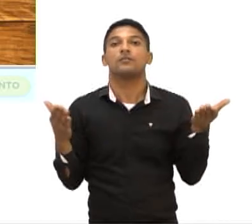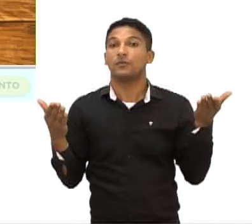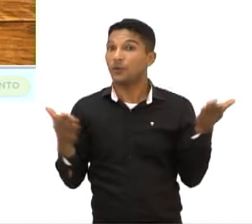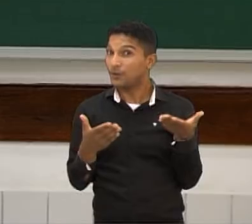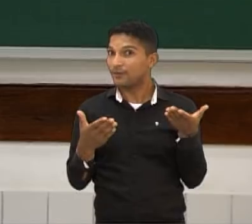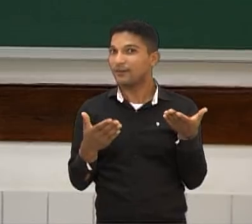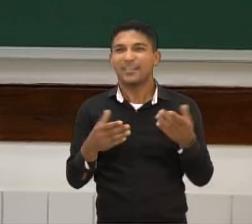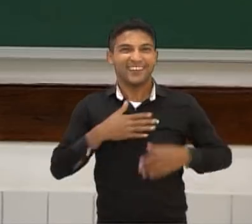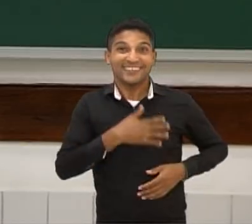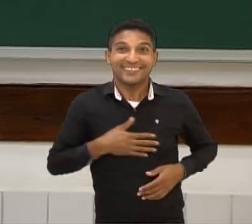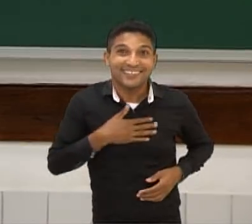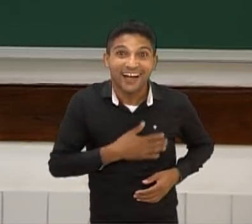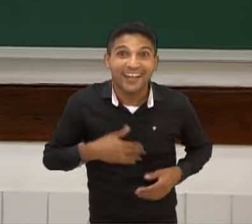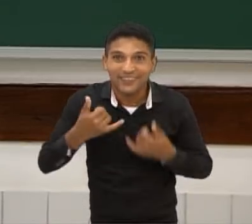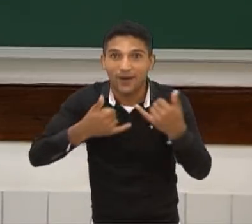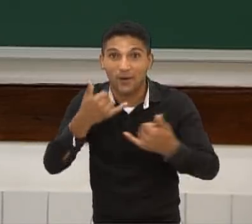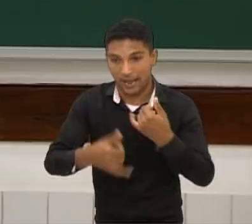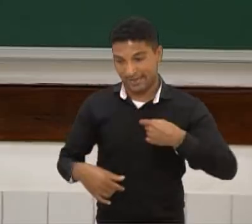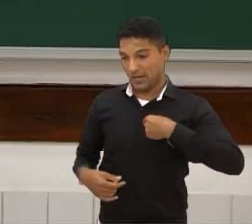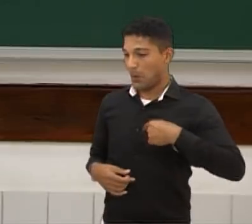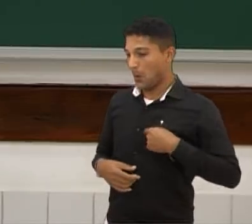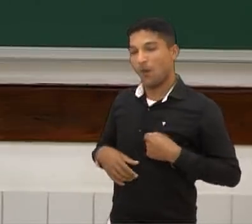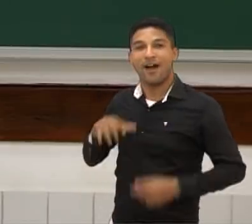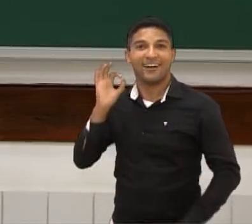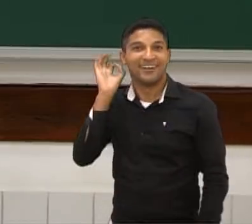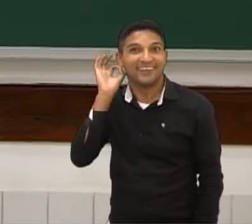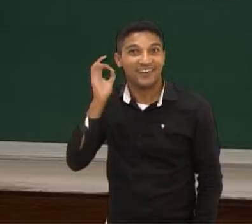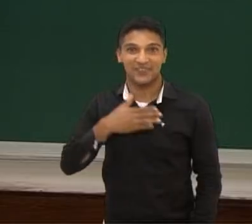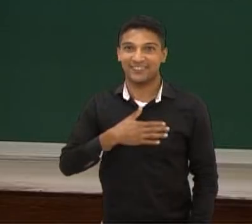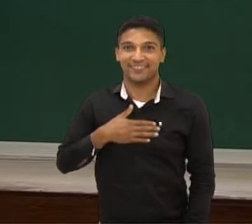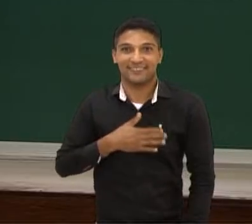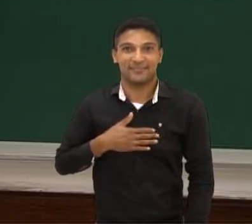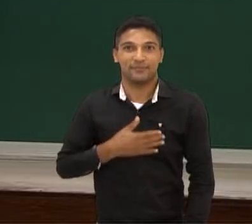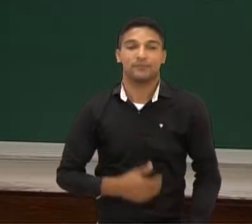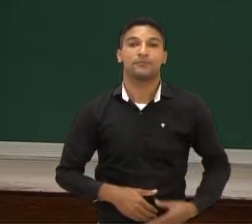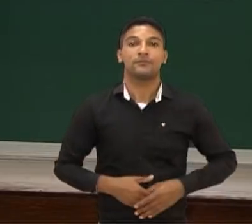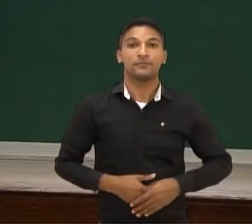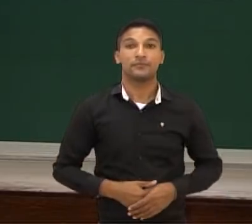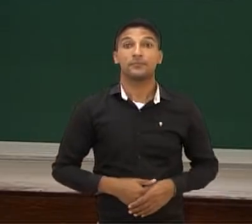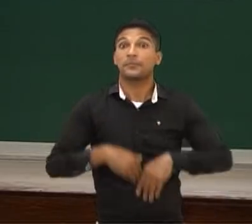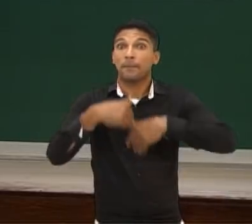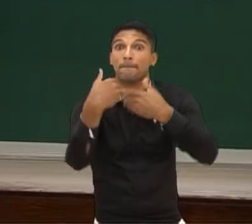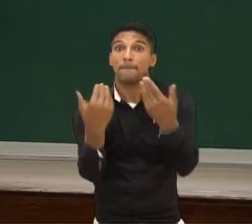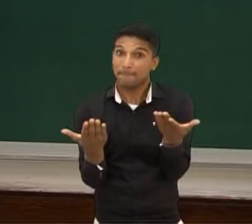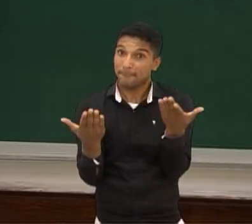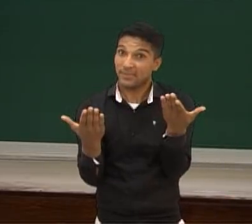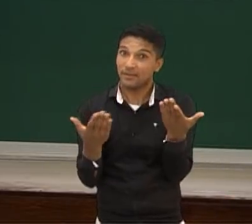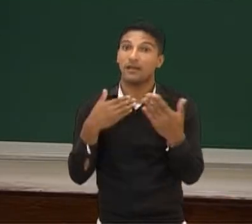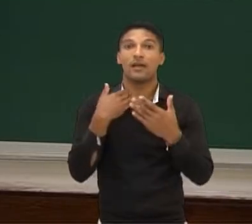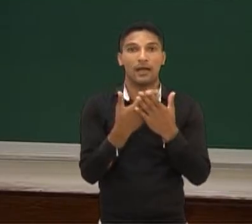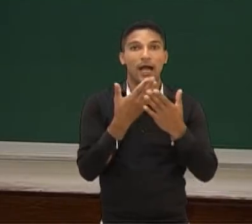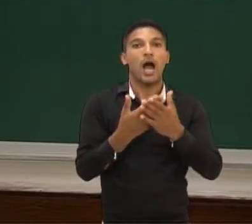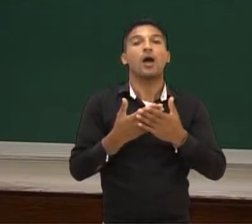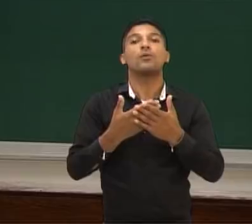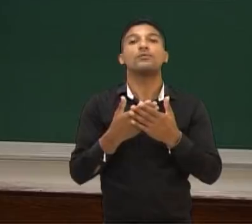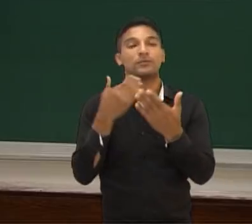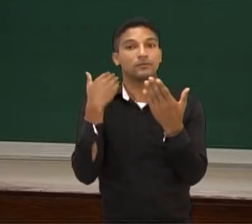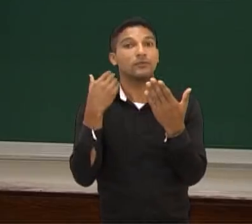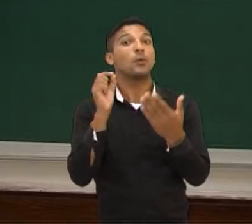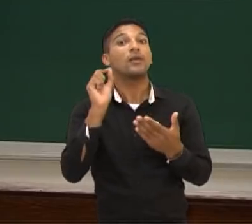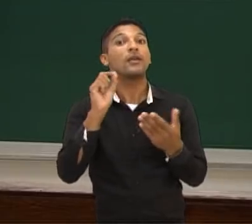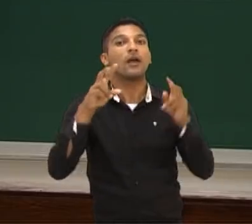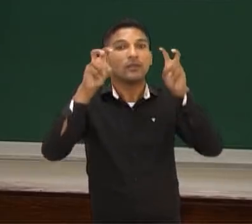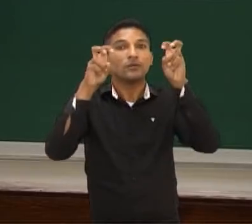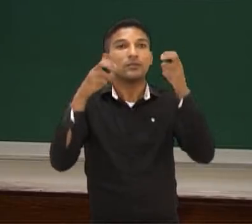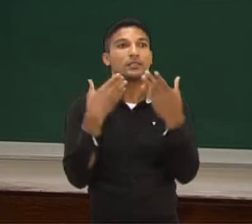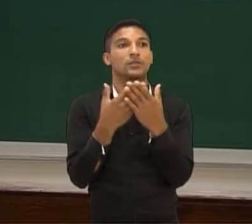certo? Gostaram do jogo? Eu gostei bastante. Então vamos lá. Essa aula a gente vai o quê? Estudar forma mista de frações e o seu uso no dia